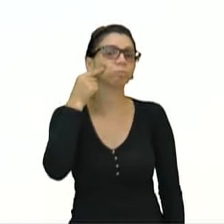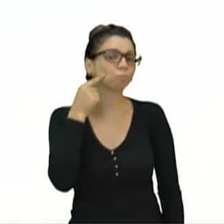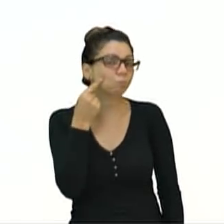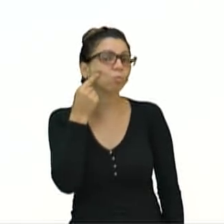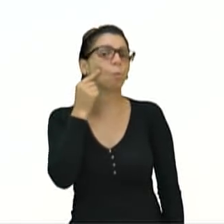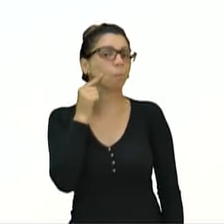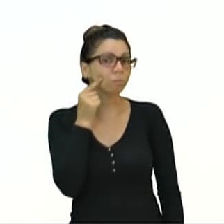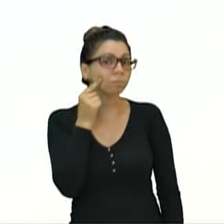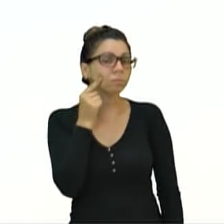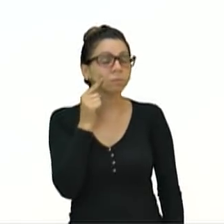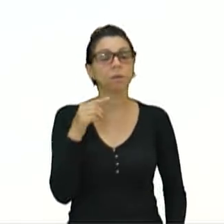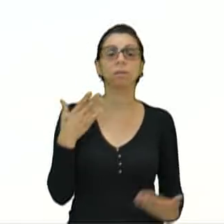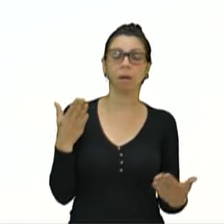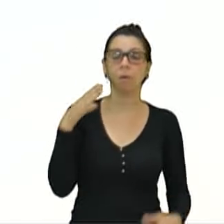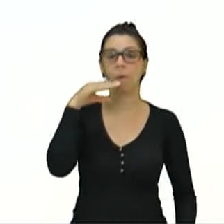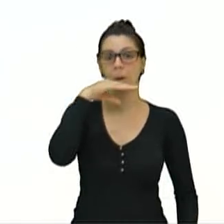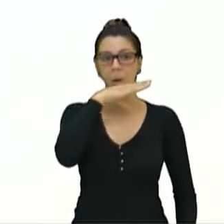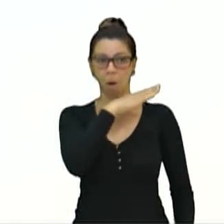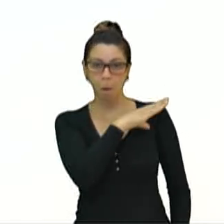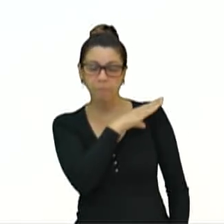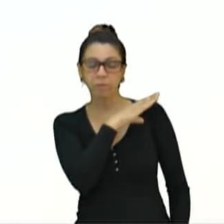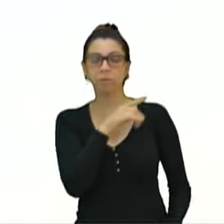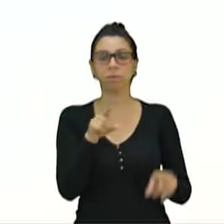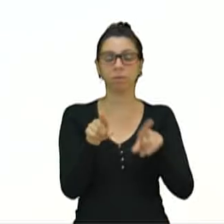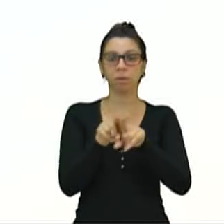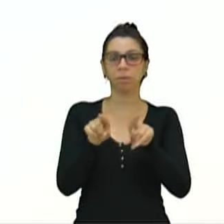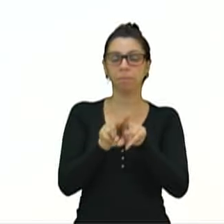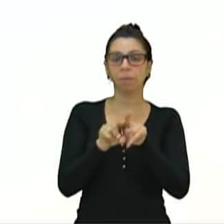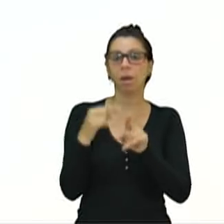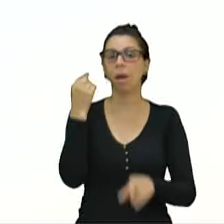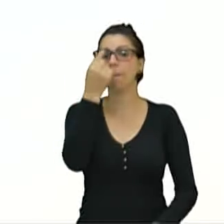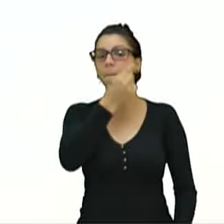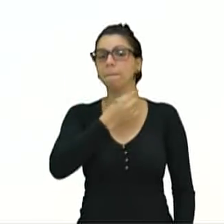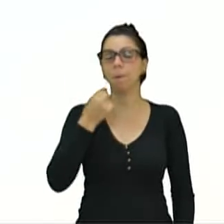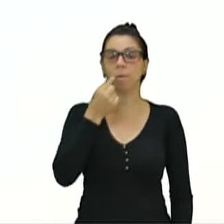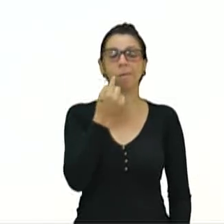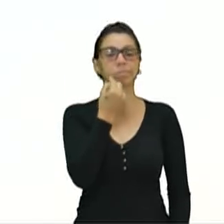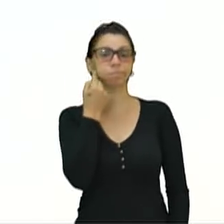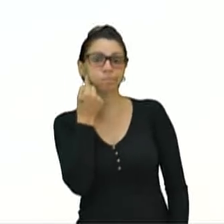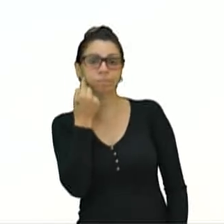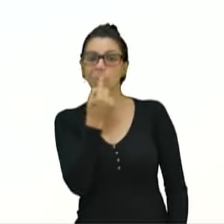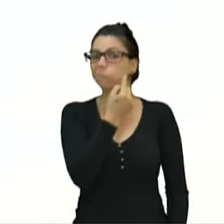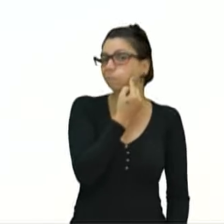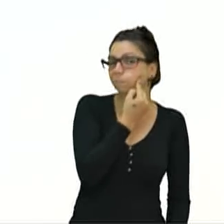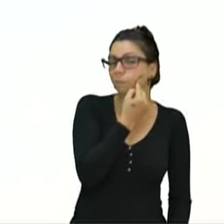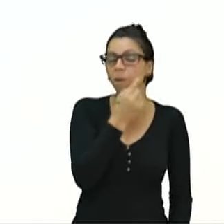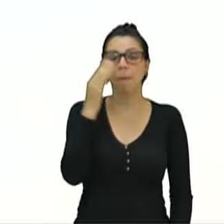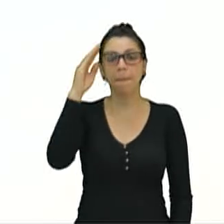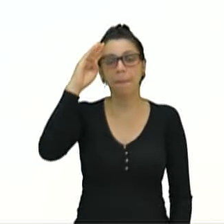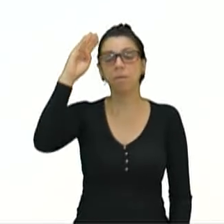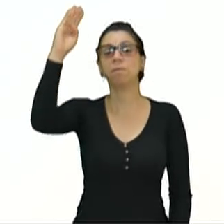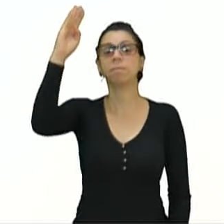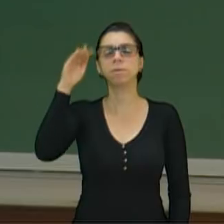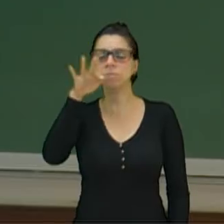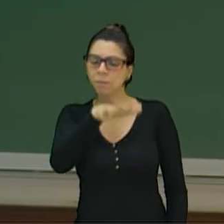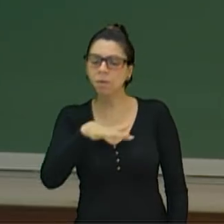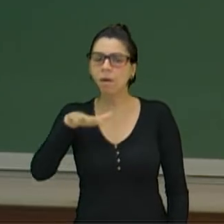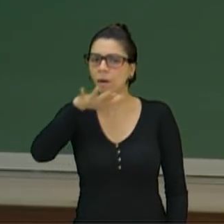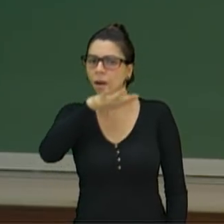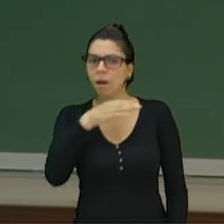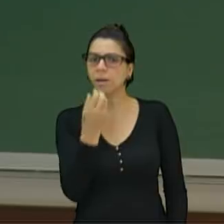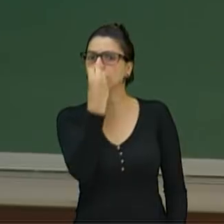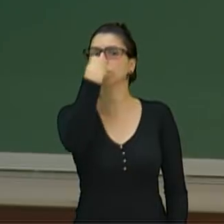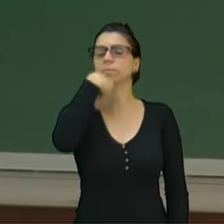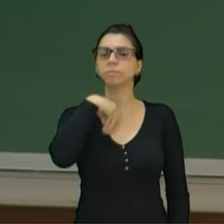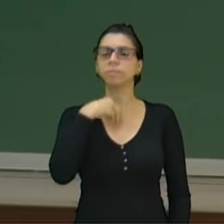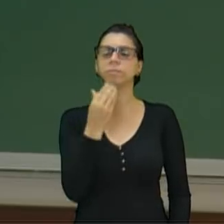boca. Claro que ele encosta no céu da boca, no canto da boca, mas qual é a principal área que o